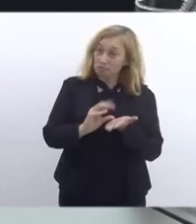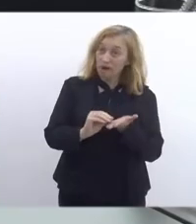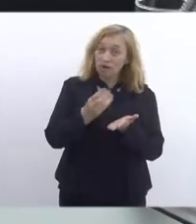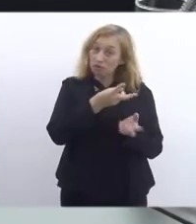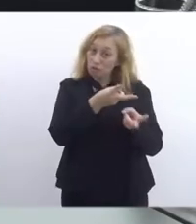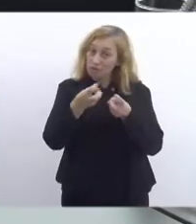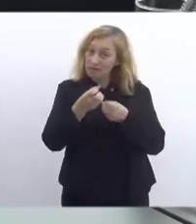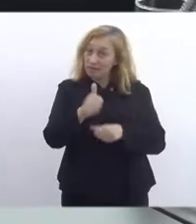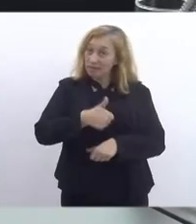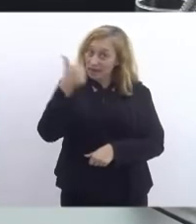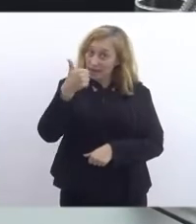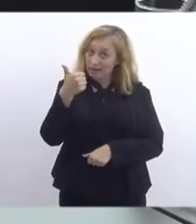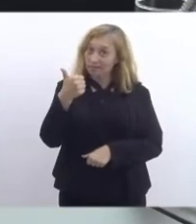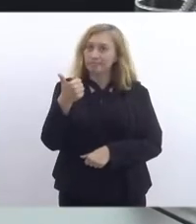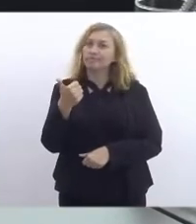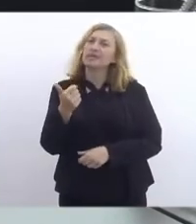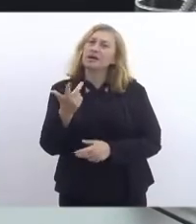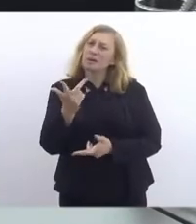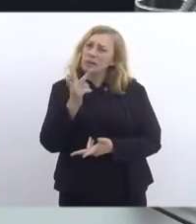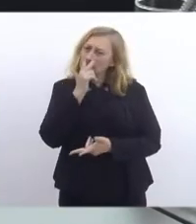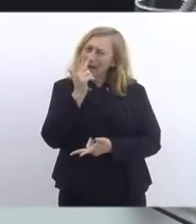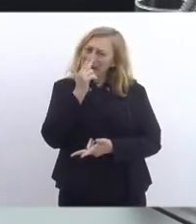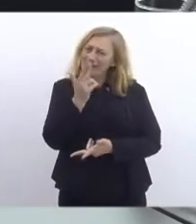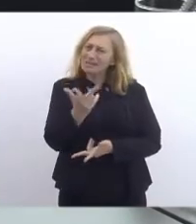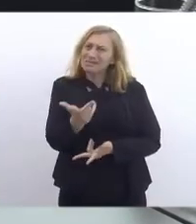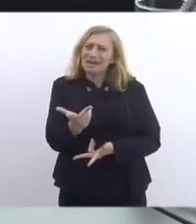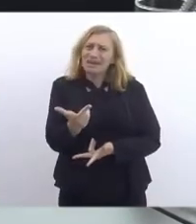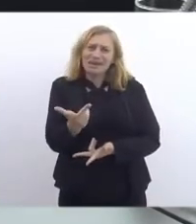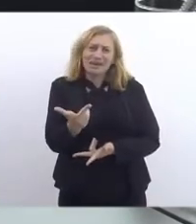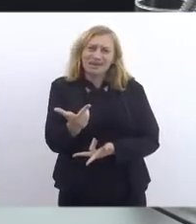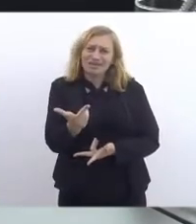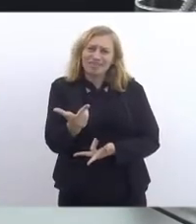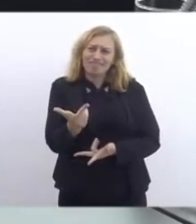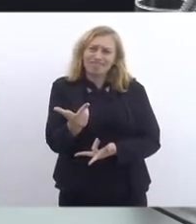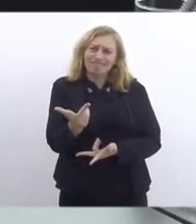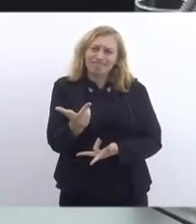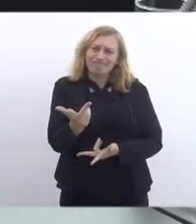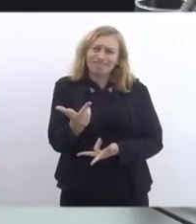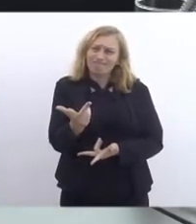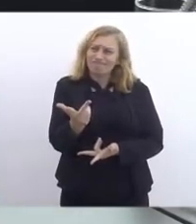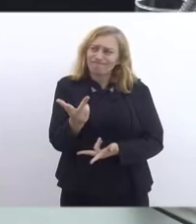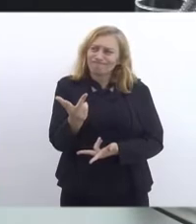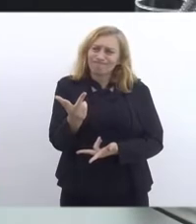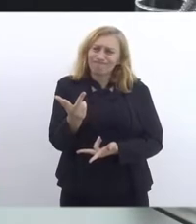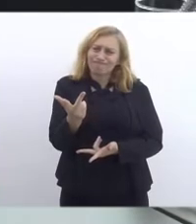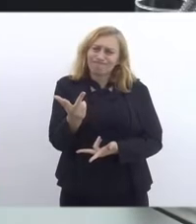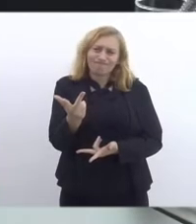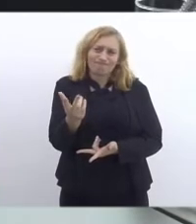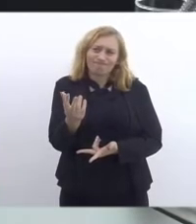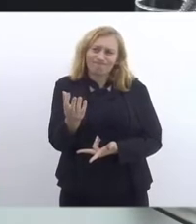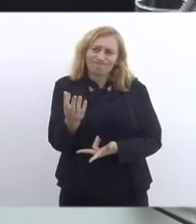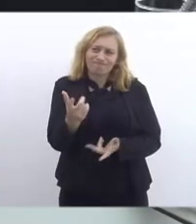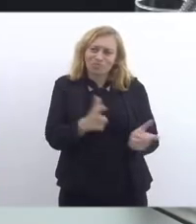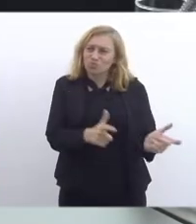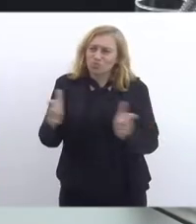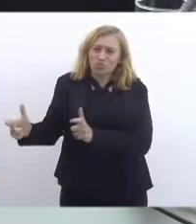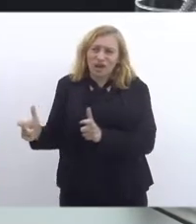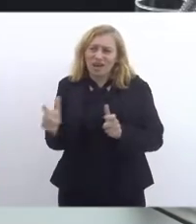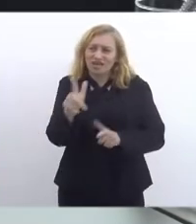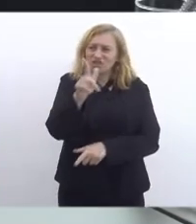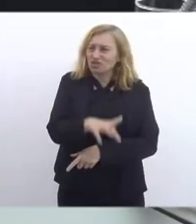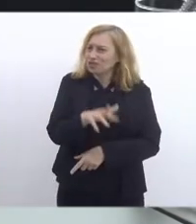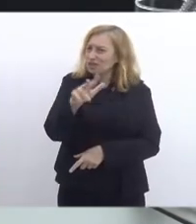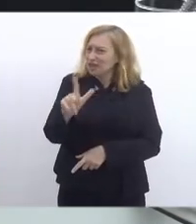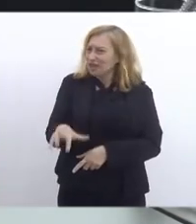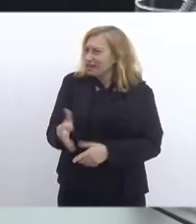olhadinha? Melhor. Não, tá. Parecer, evidentemente, está errado, porque... São locais diferentes. Além de ser